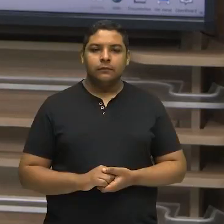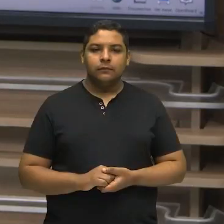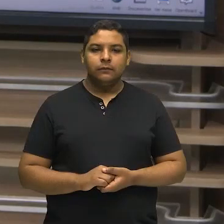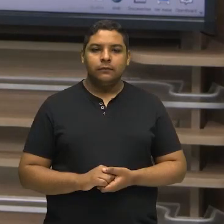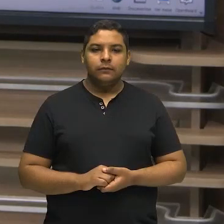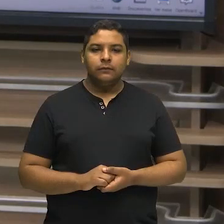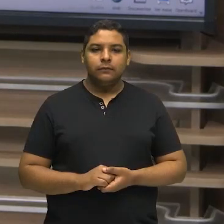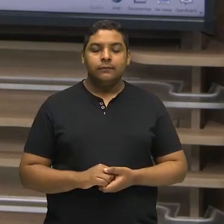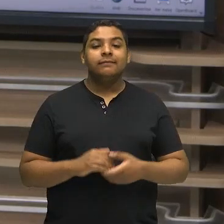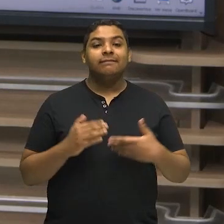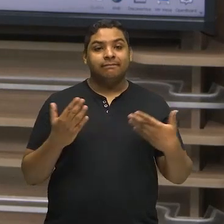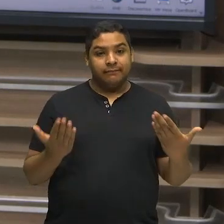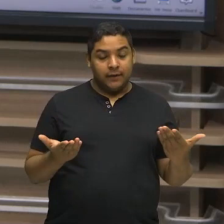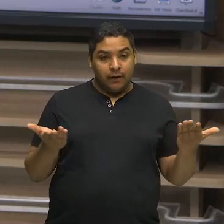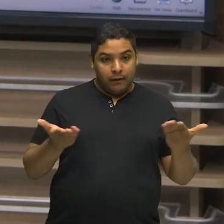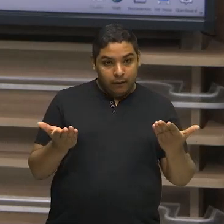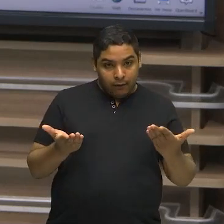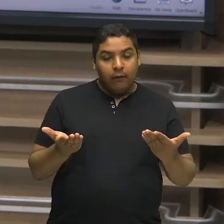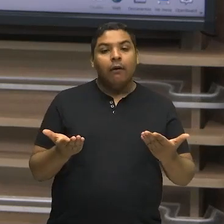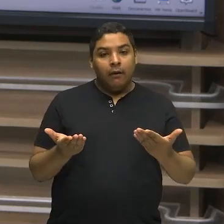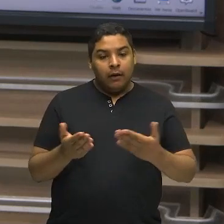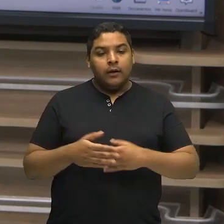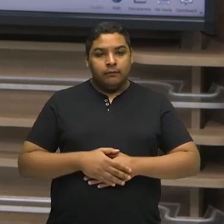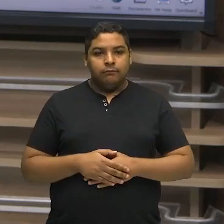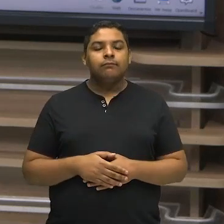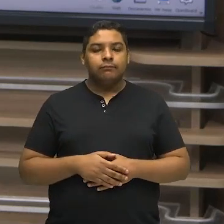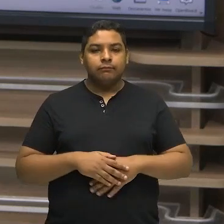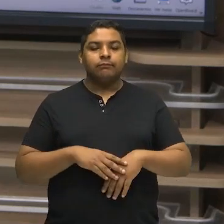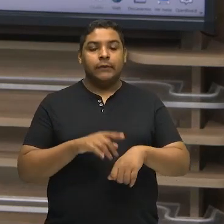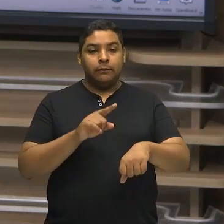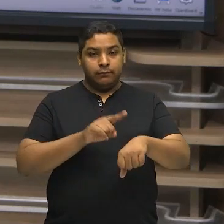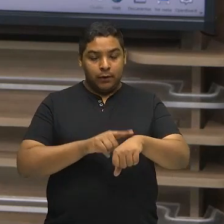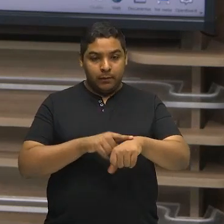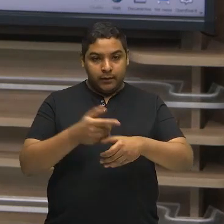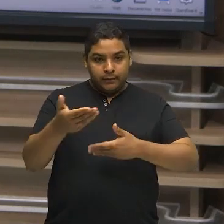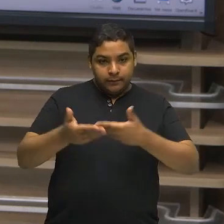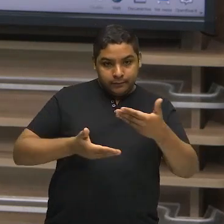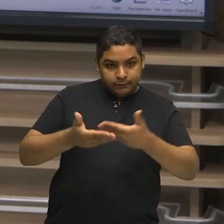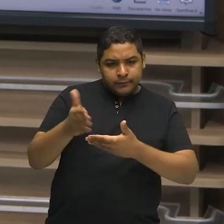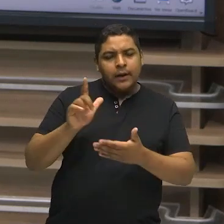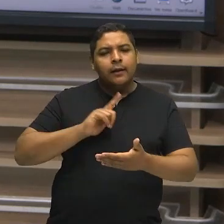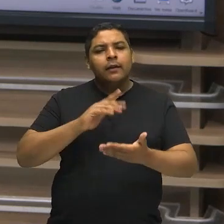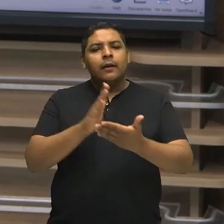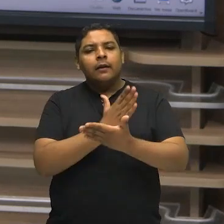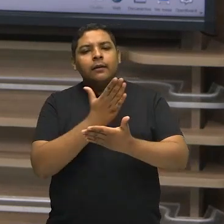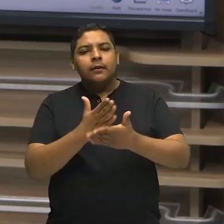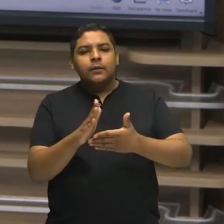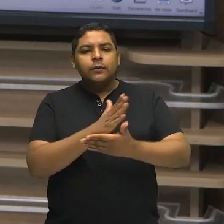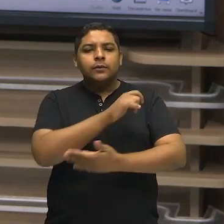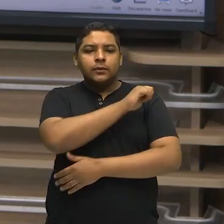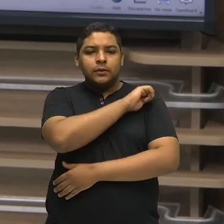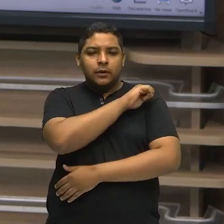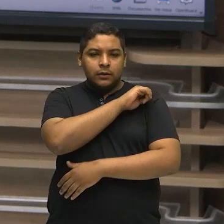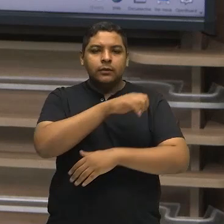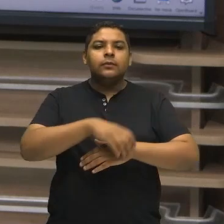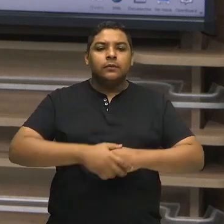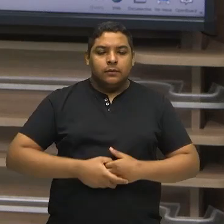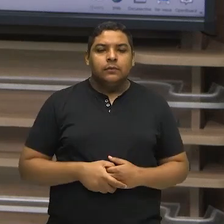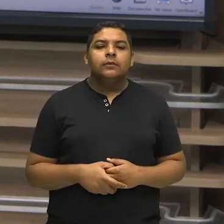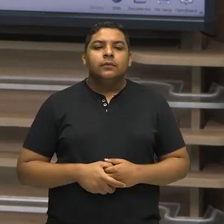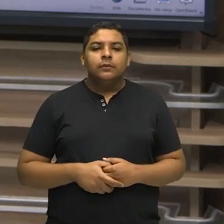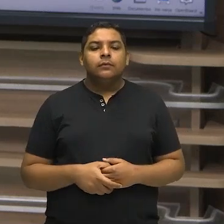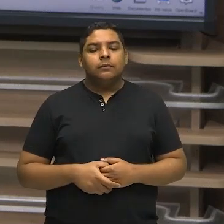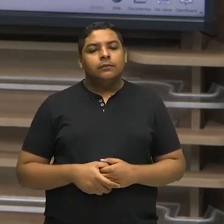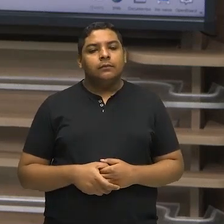Então, chegou o momento da nossa interatividade aqui. Tem alguns alunos que participaram conosco, só que vocês